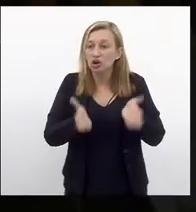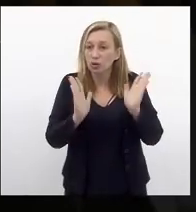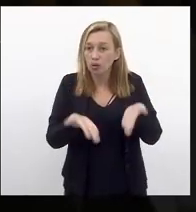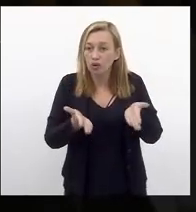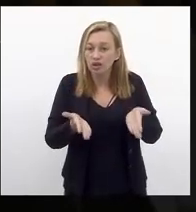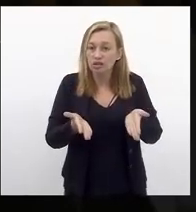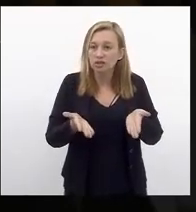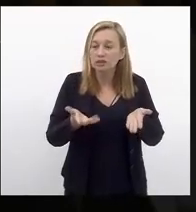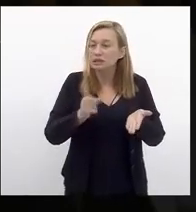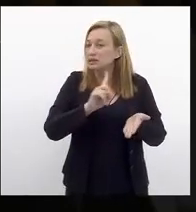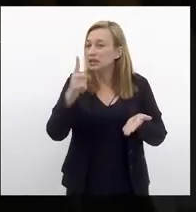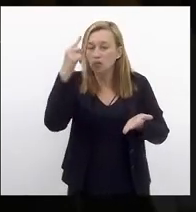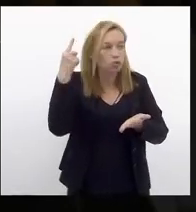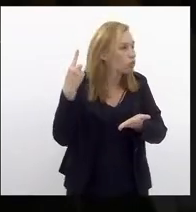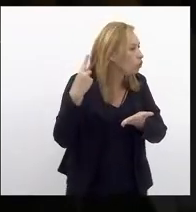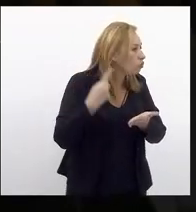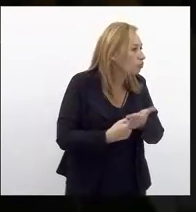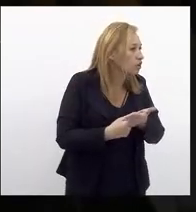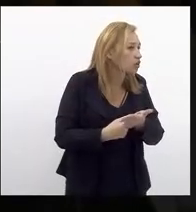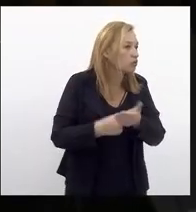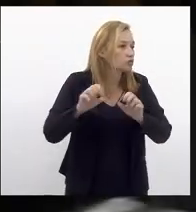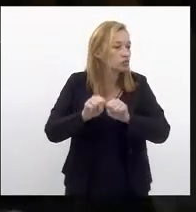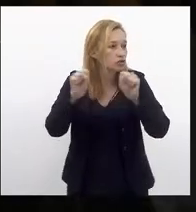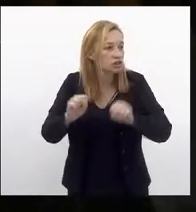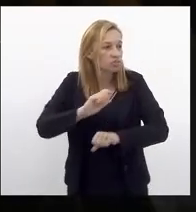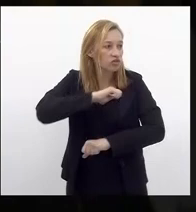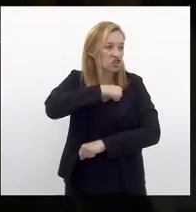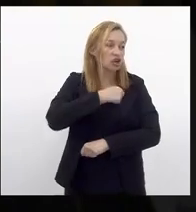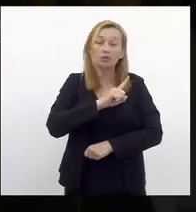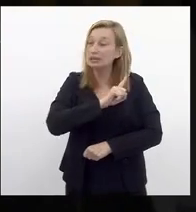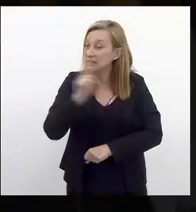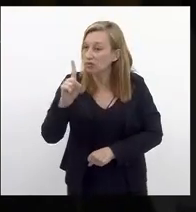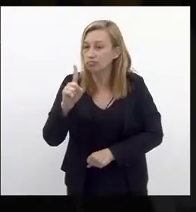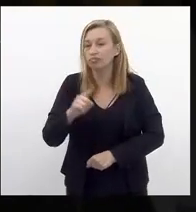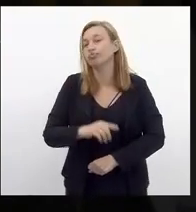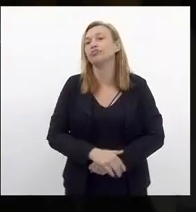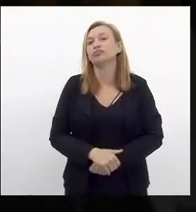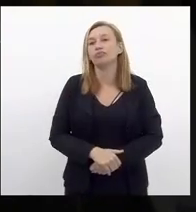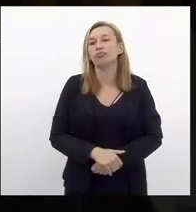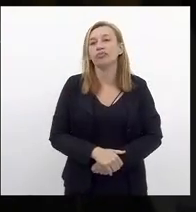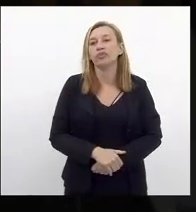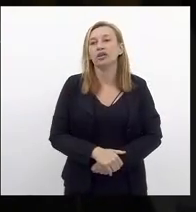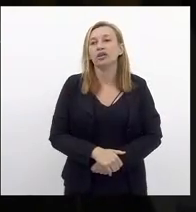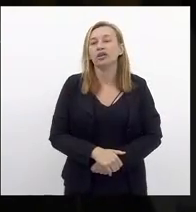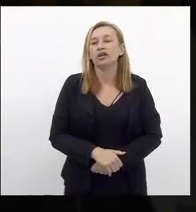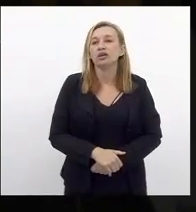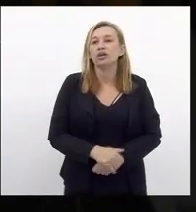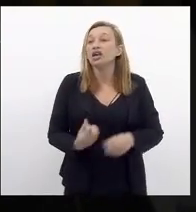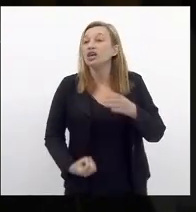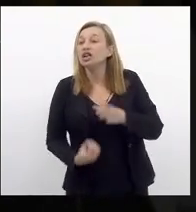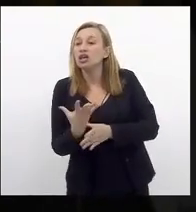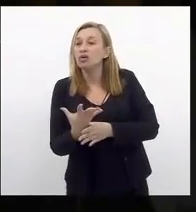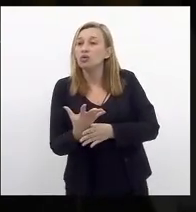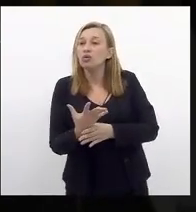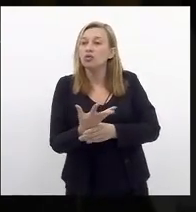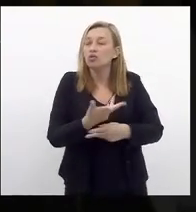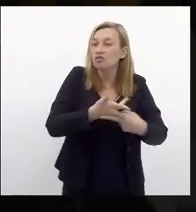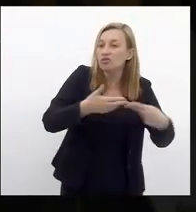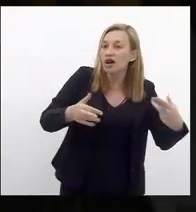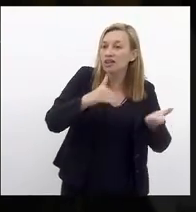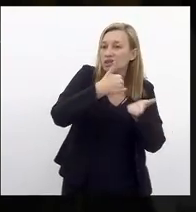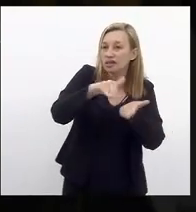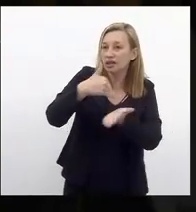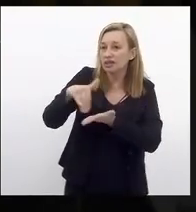não cumpriu o regime de recuperação fiscal Ele criou um subterfúgio